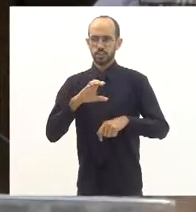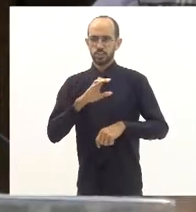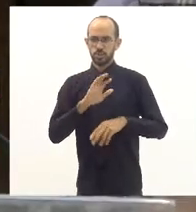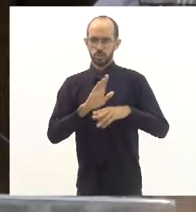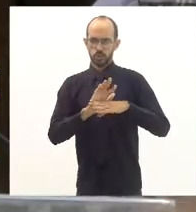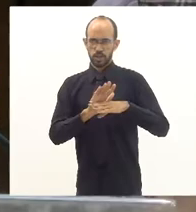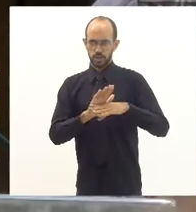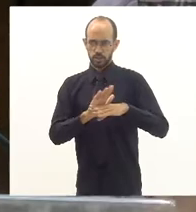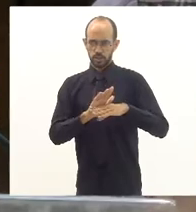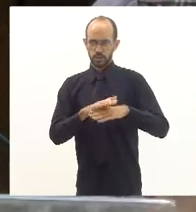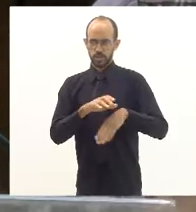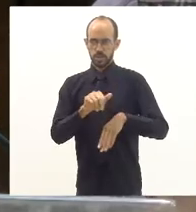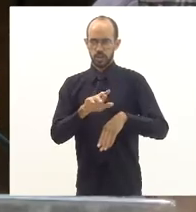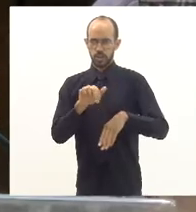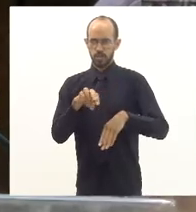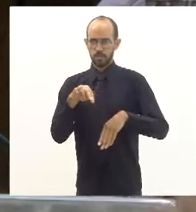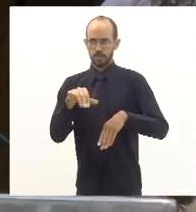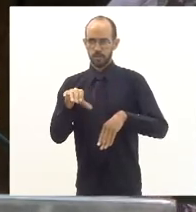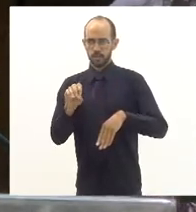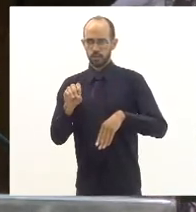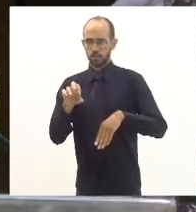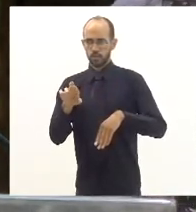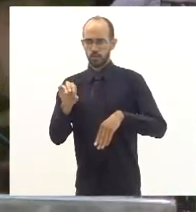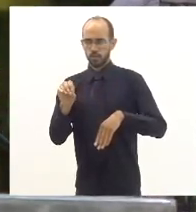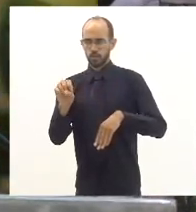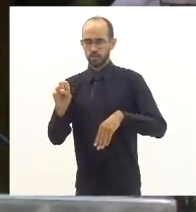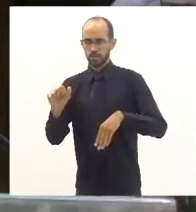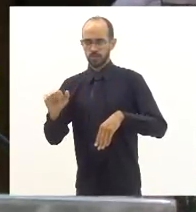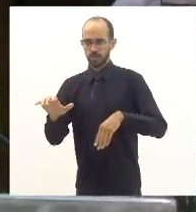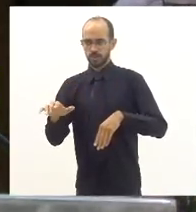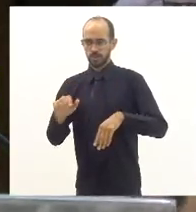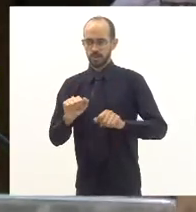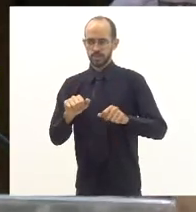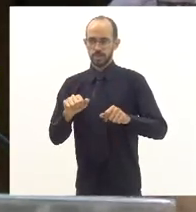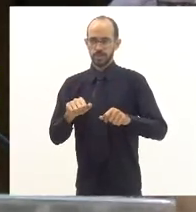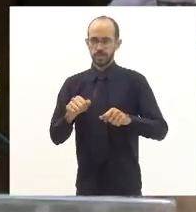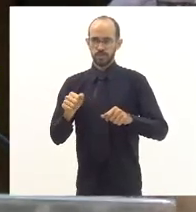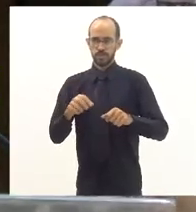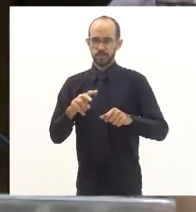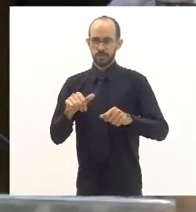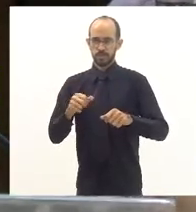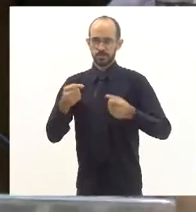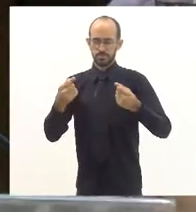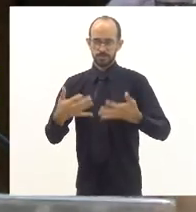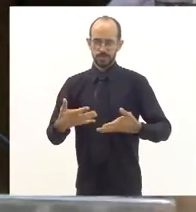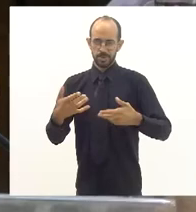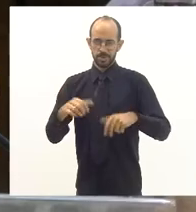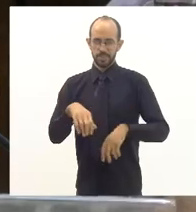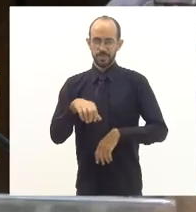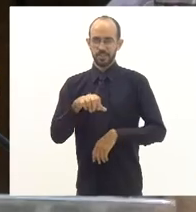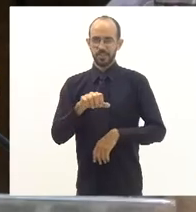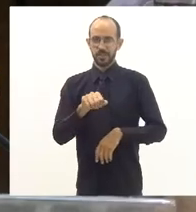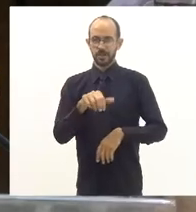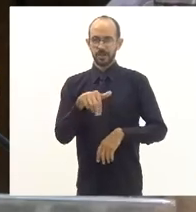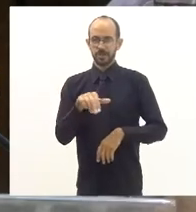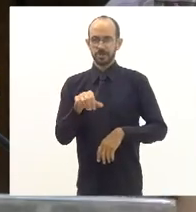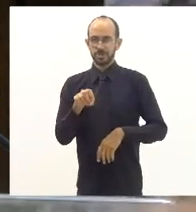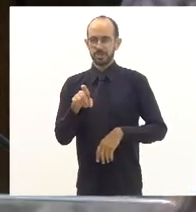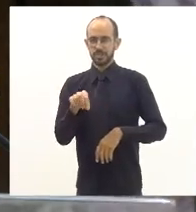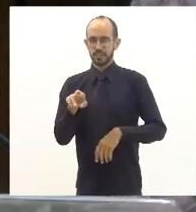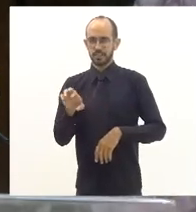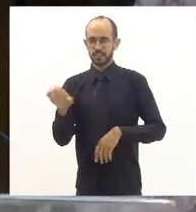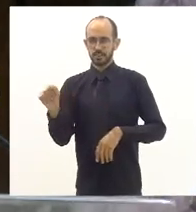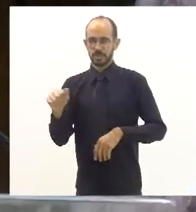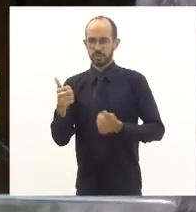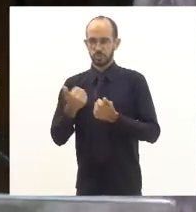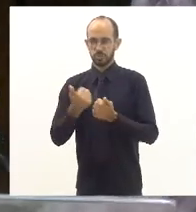Charlene Rosa, os demais coordenadores, coordenadoras, a gente vai citando ao longo do tempo. Alessandra Vasque Verne Paim, subsecretária de Direitos